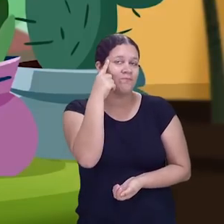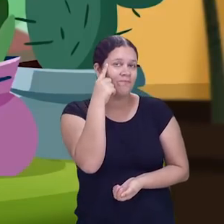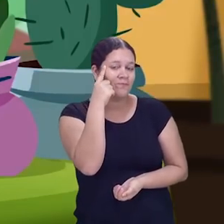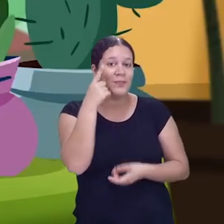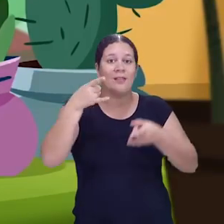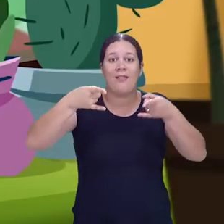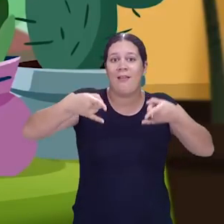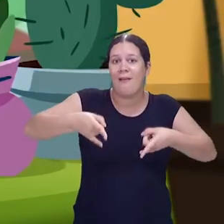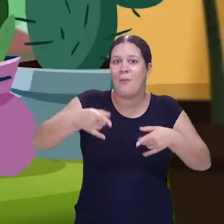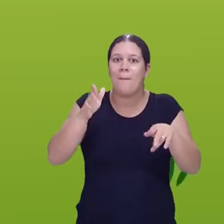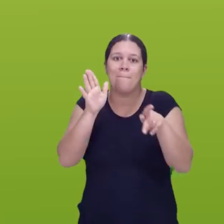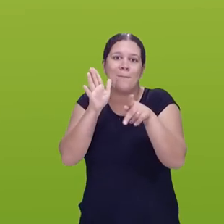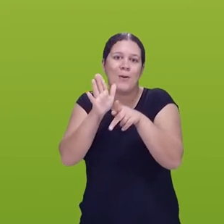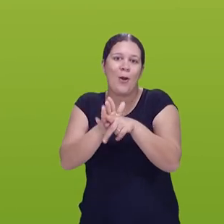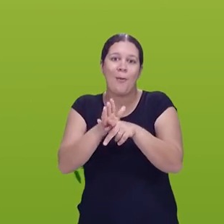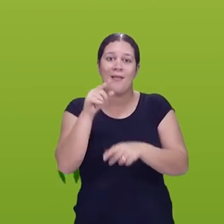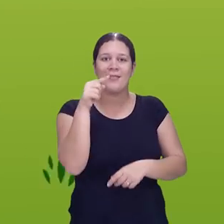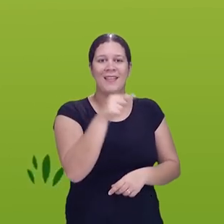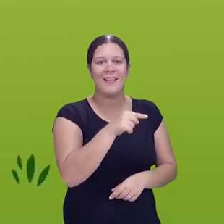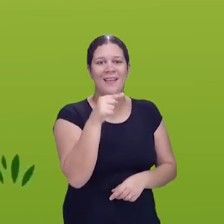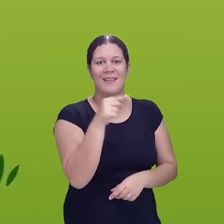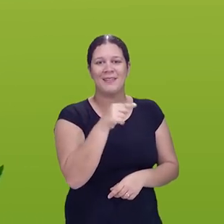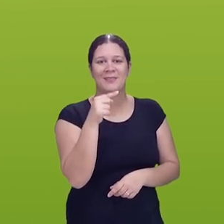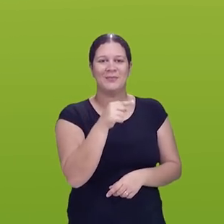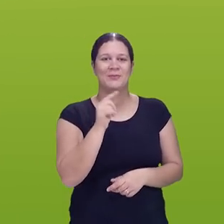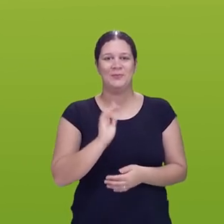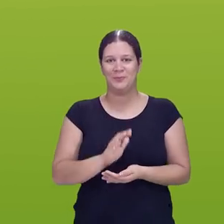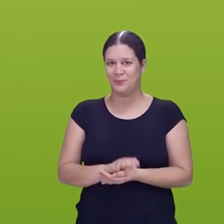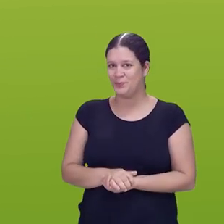Não tá na caminha dele.